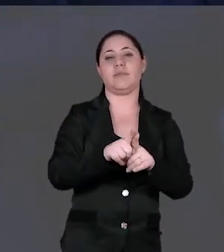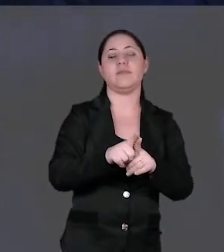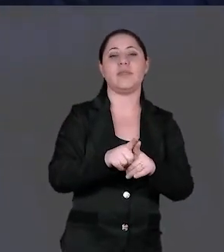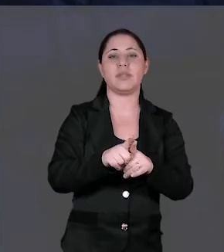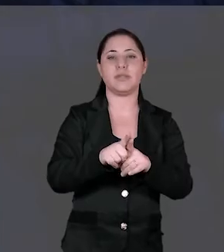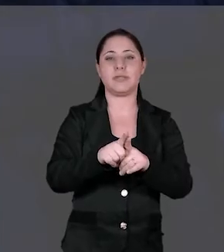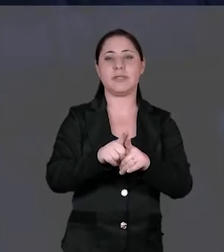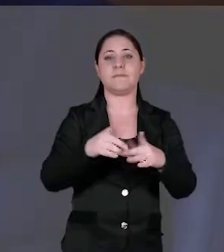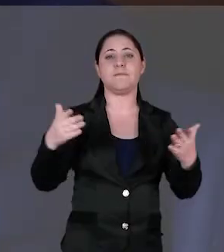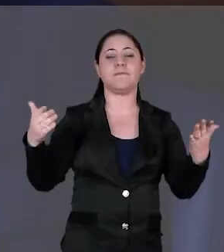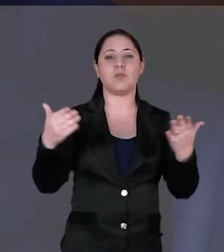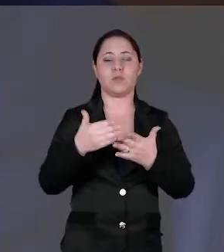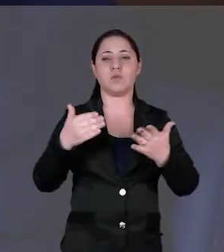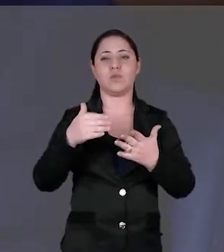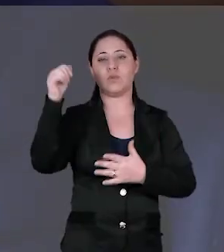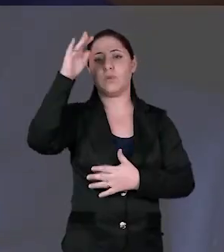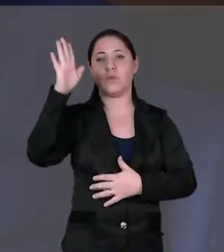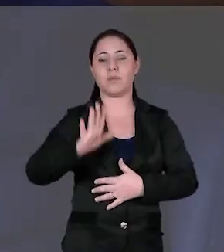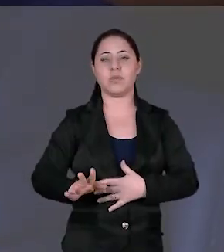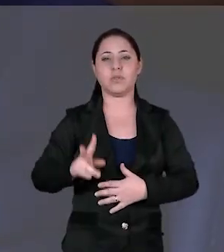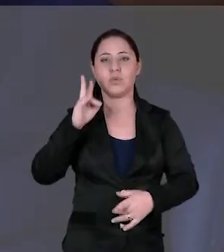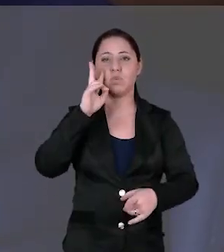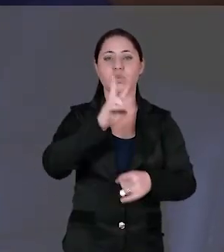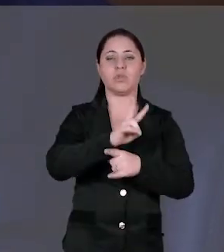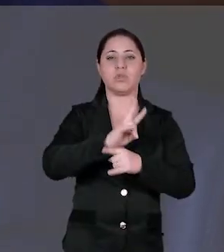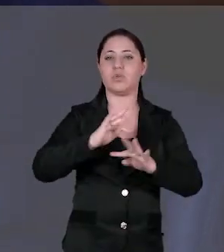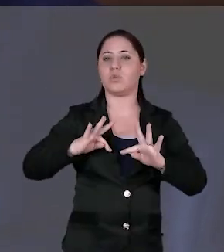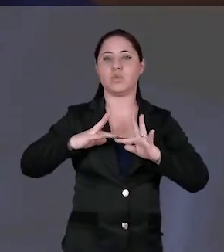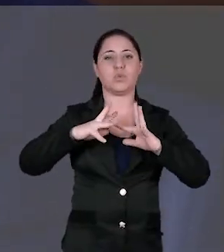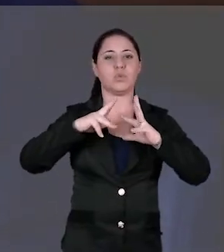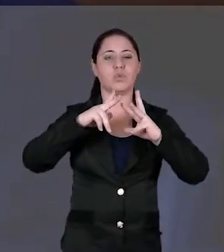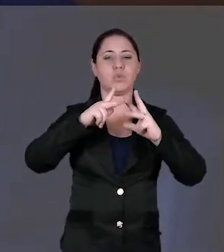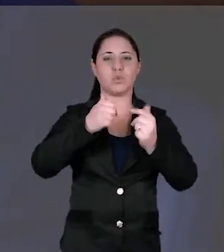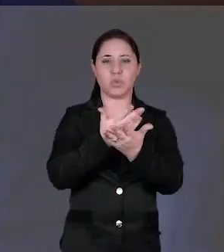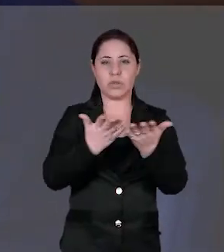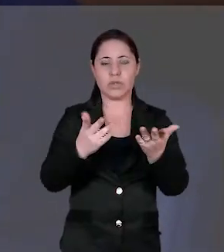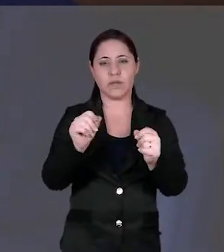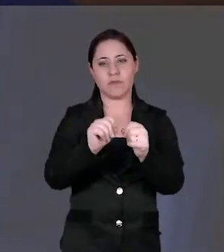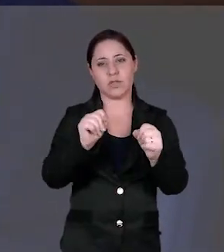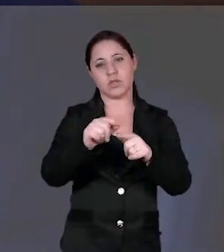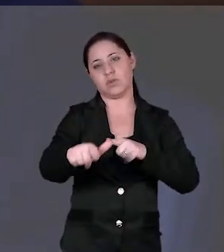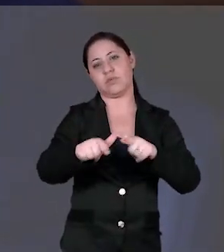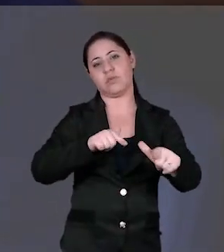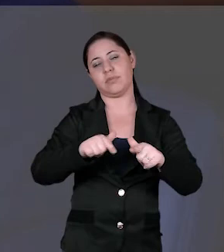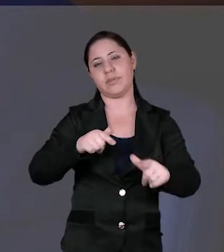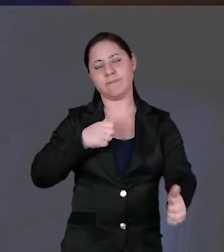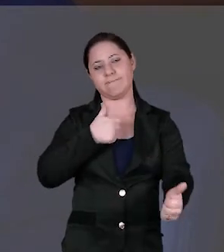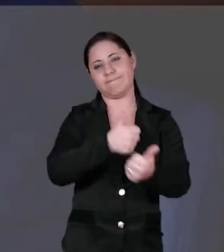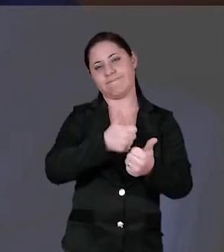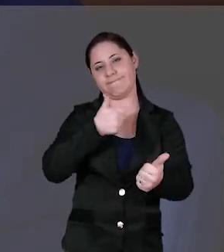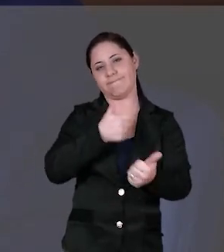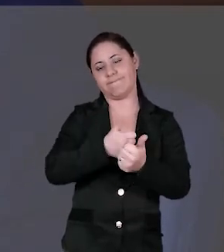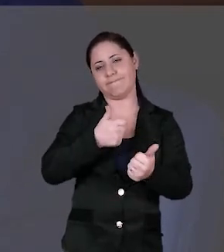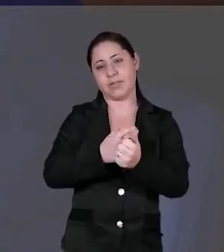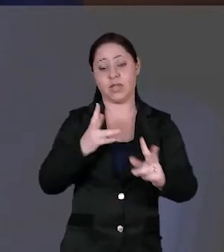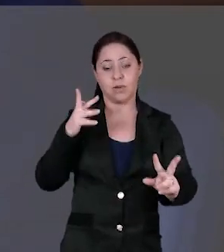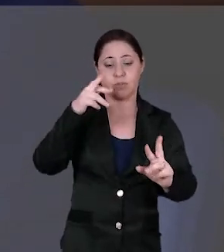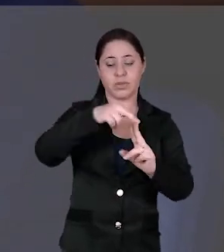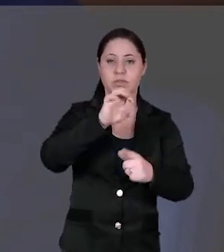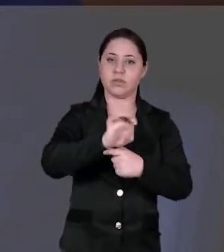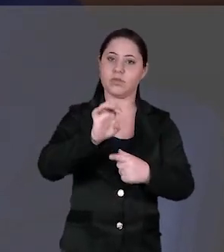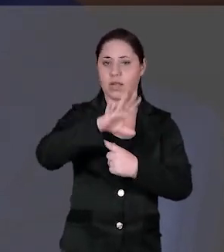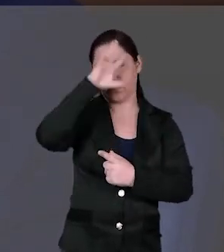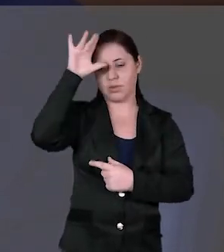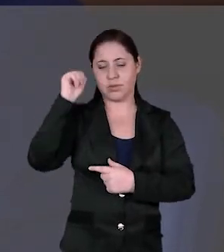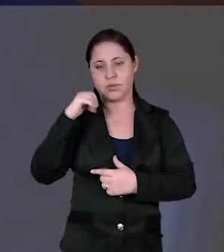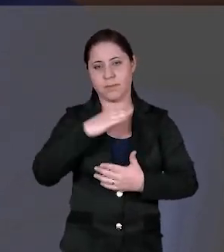hoje atuando nessas frentes, que é a FENACRI, que é o Parlasul, né, e obviamente estando na UNALI. Então nós temos feito um trabalho tentando bem representar